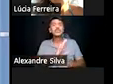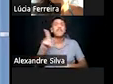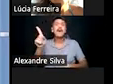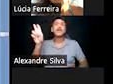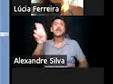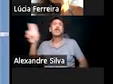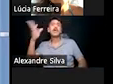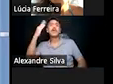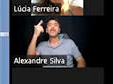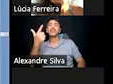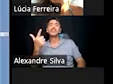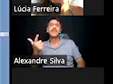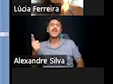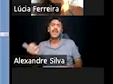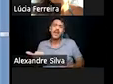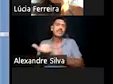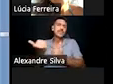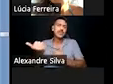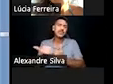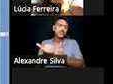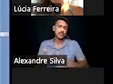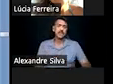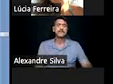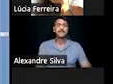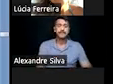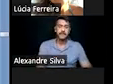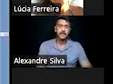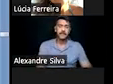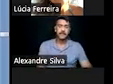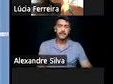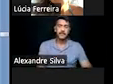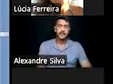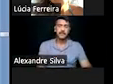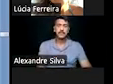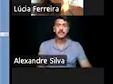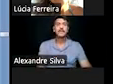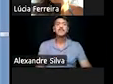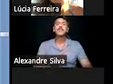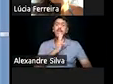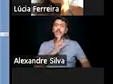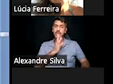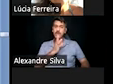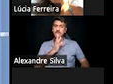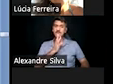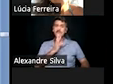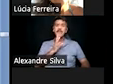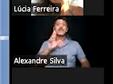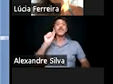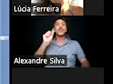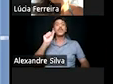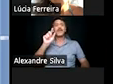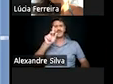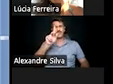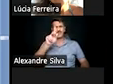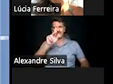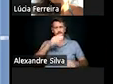que tanto contribuem com o conhecimento dos fósseis e da história da vida na Terra?